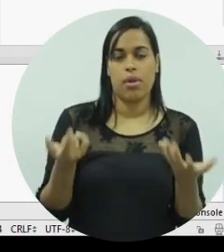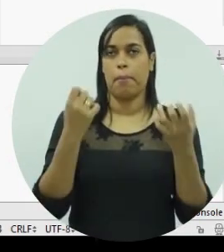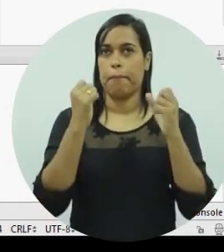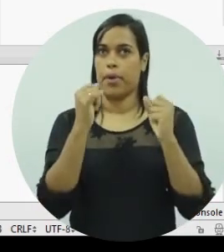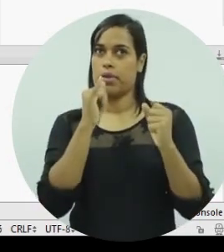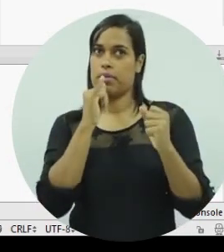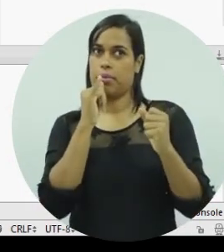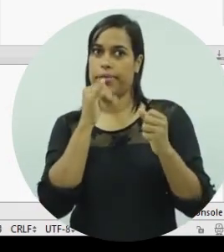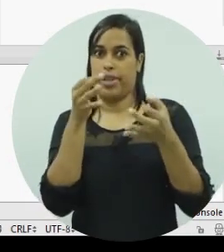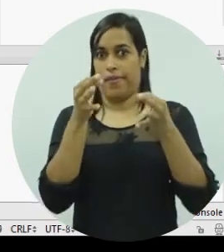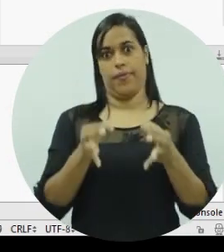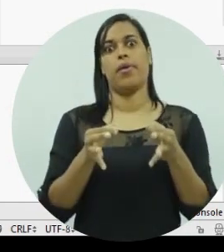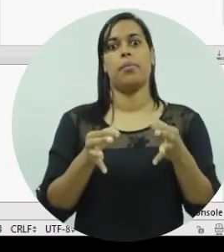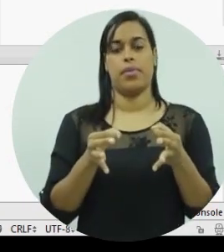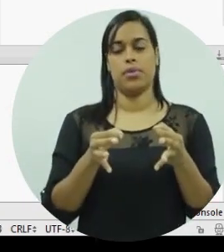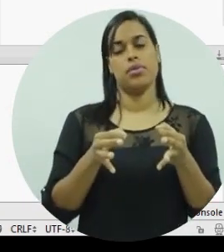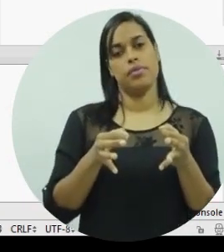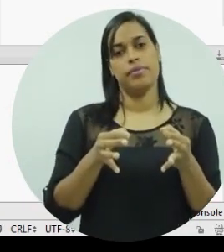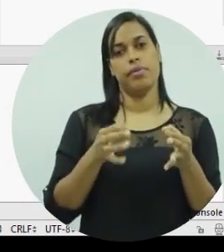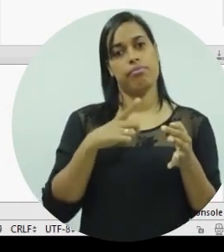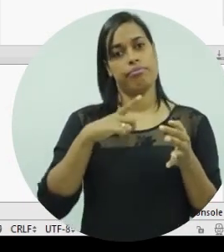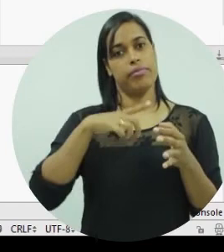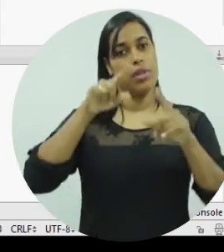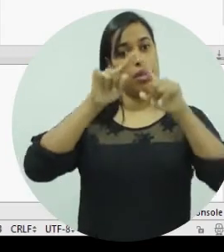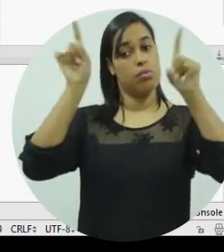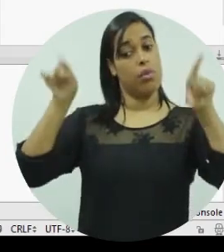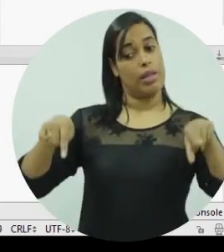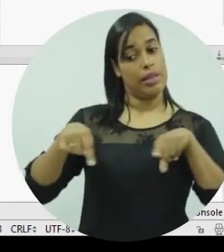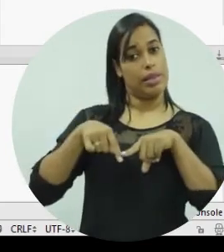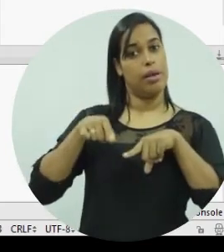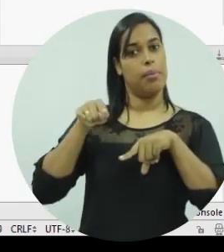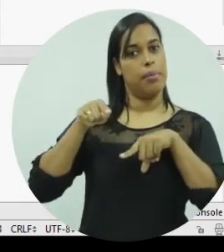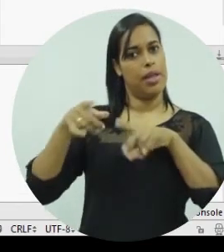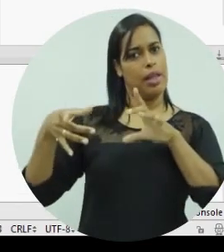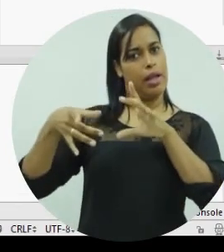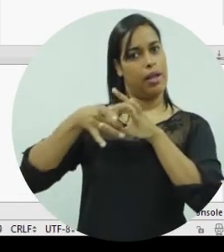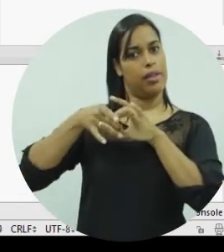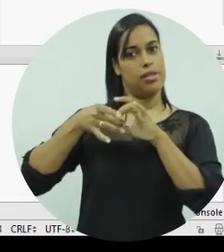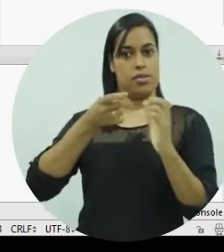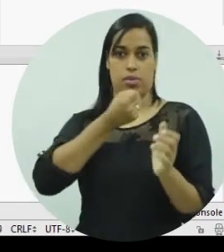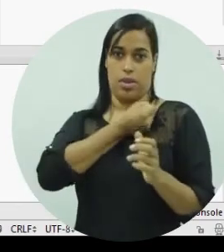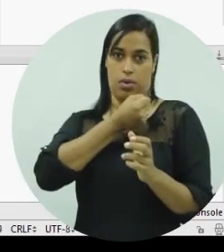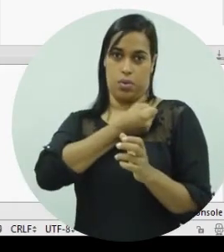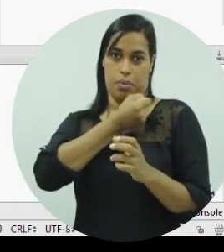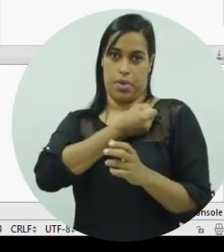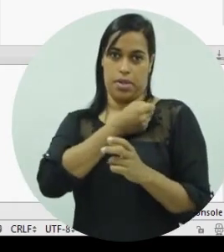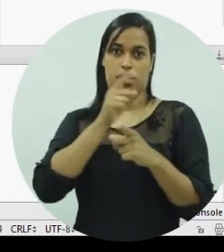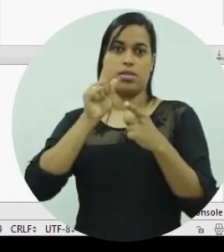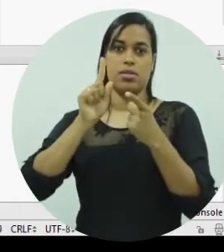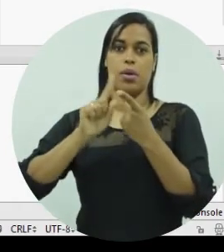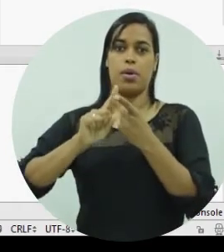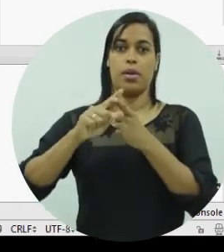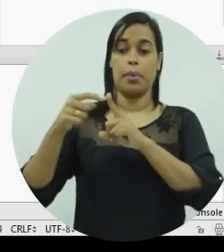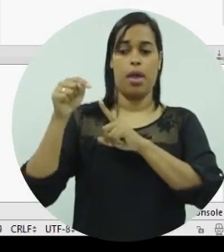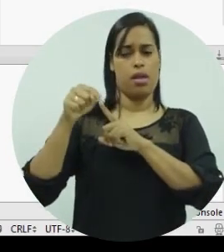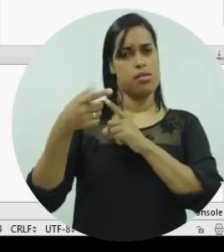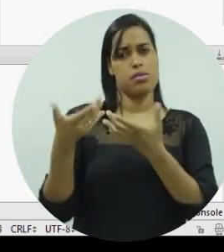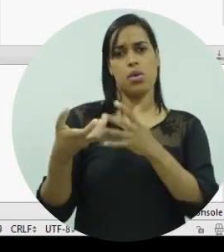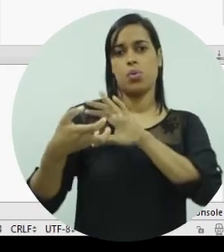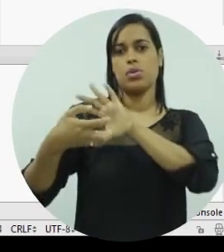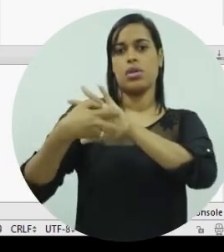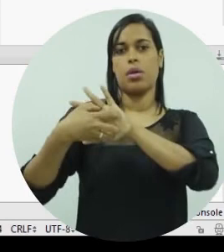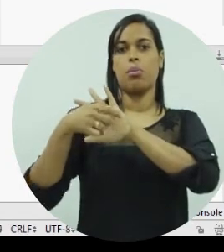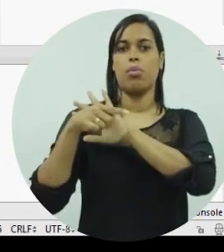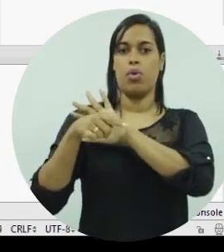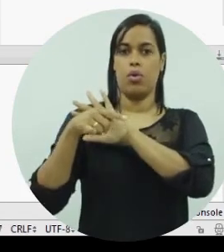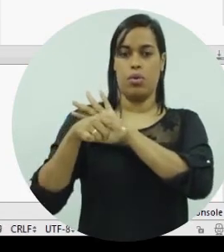Existe uma tabela que ela relaciona uma numeração a esse determinado símbolo.